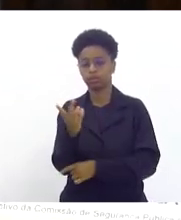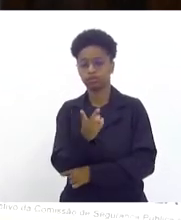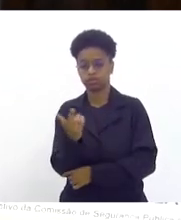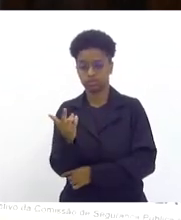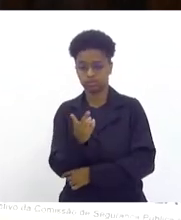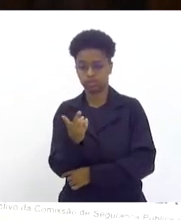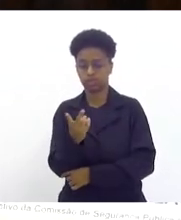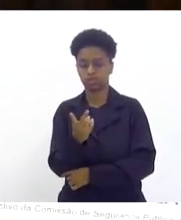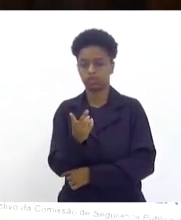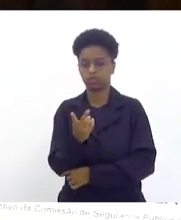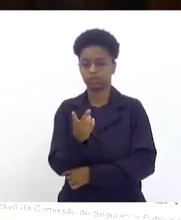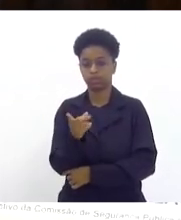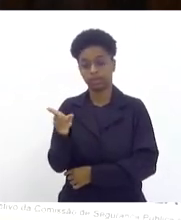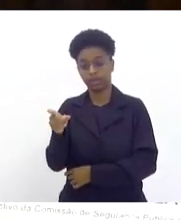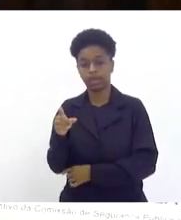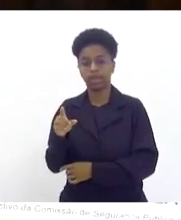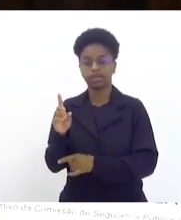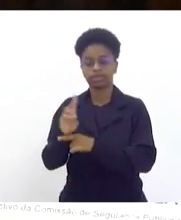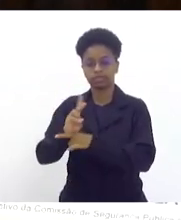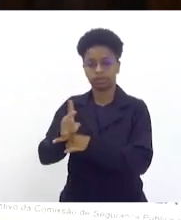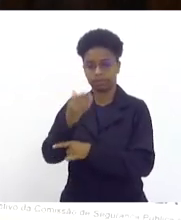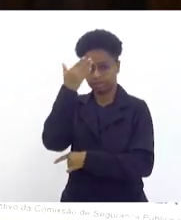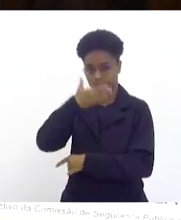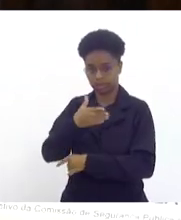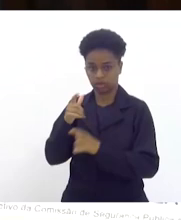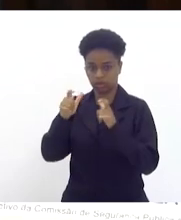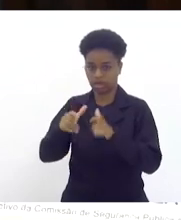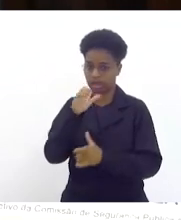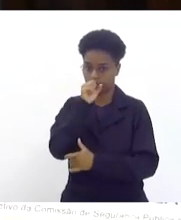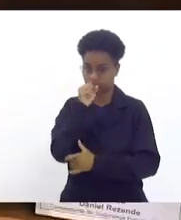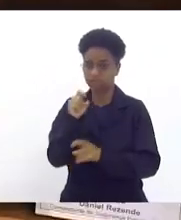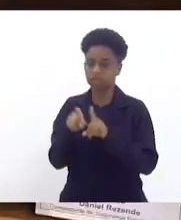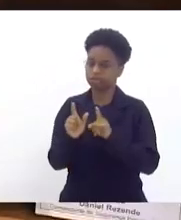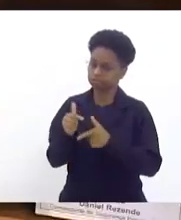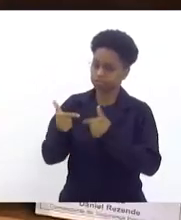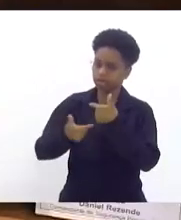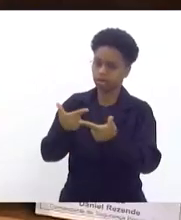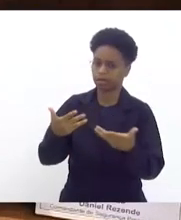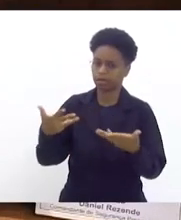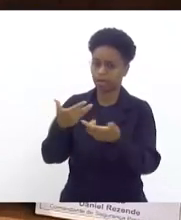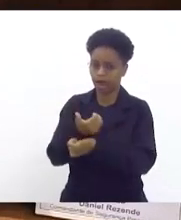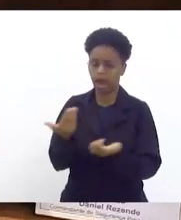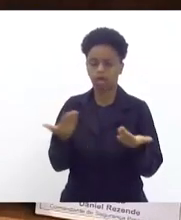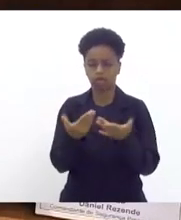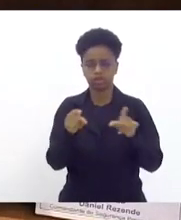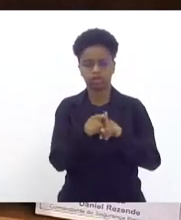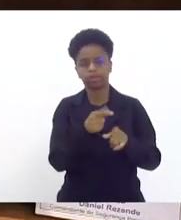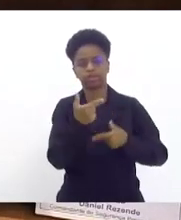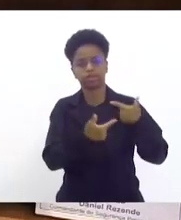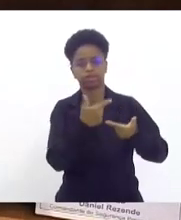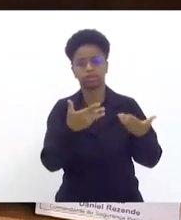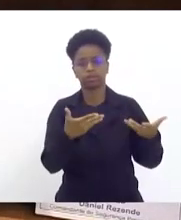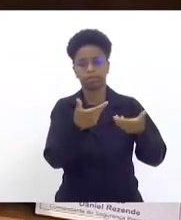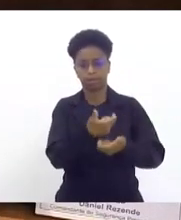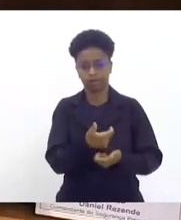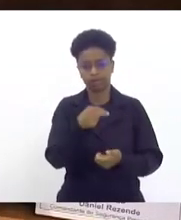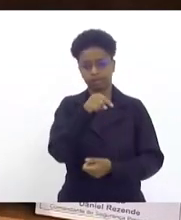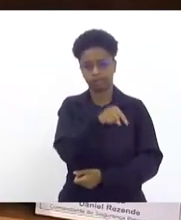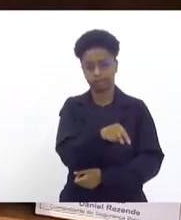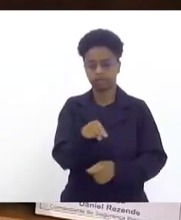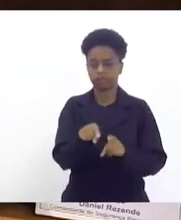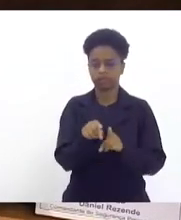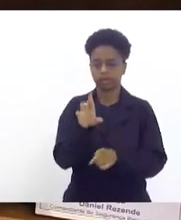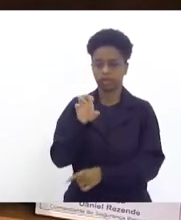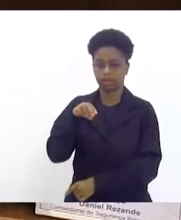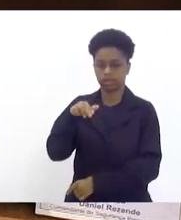veio do segurança presente em Laranjeiras fez um grande trabalho em Laranjeiras e tá fazendo um grande trabalho hoje tá aqui o Renato da